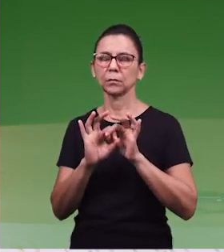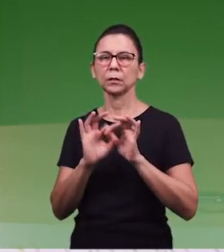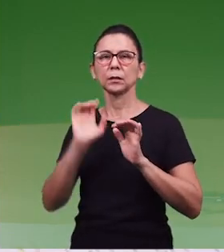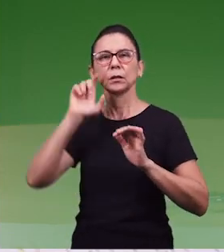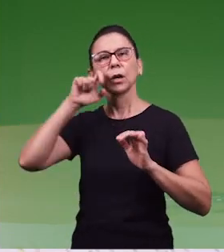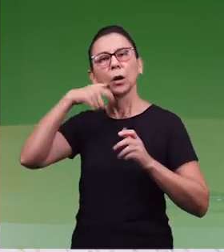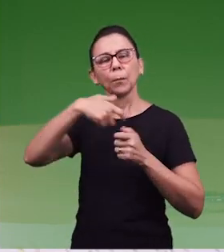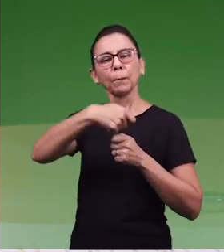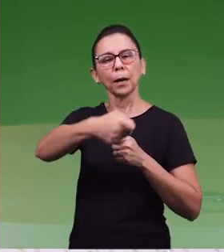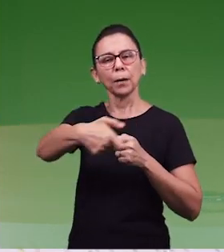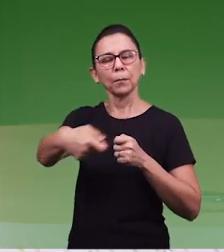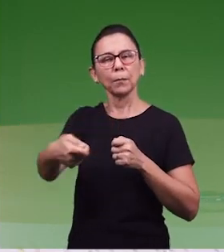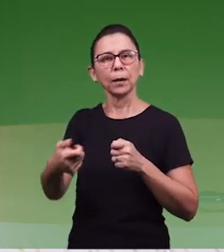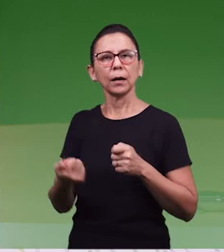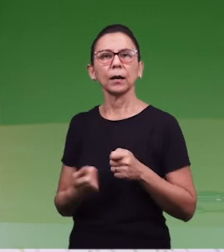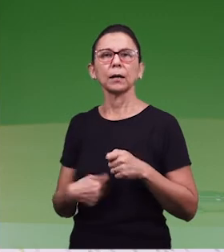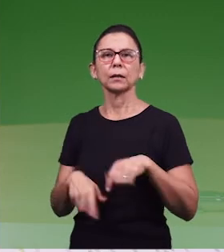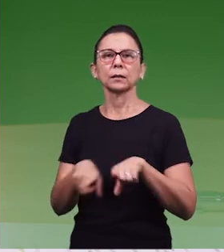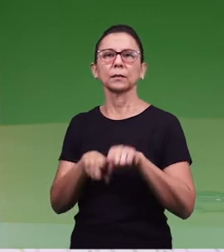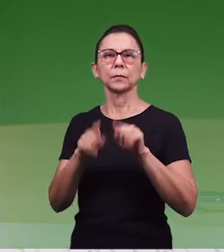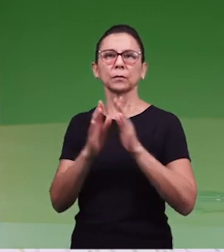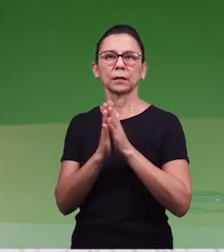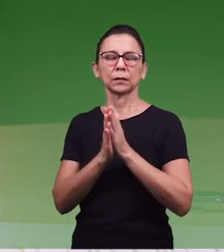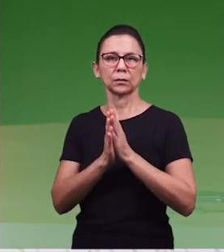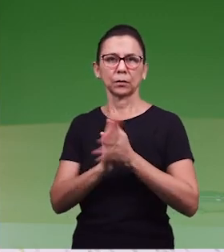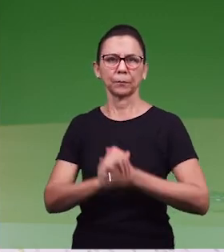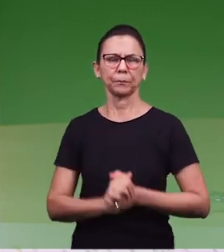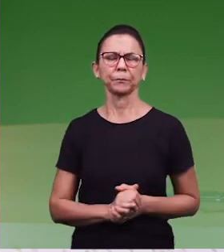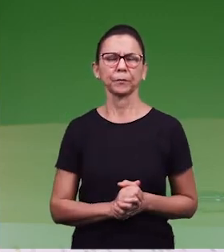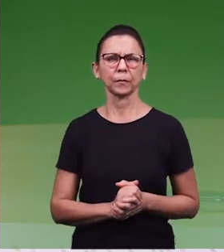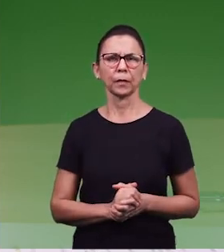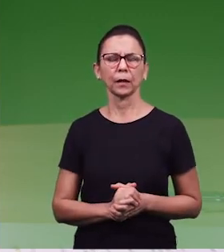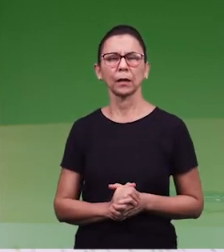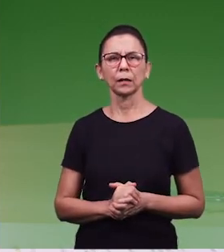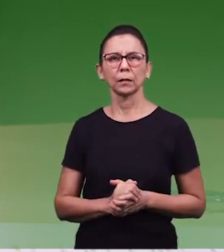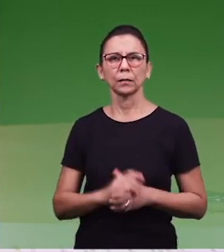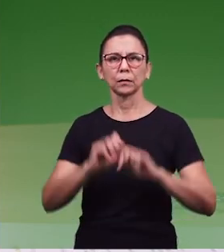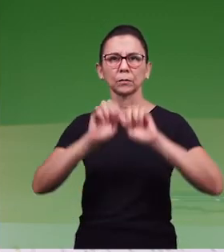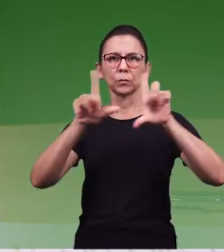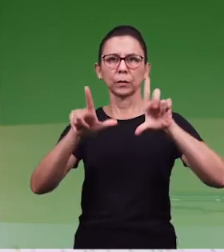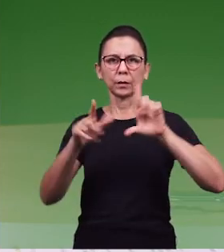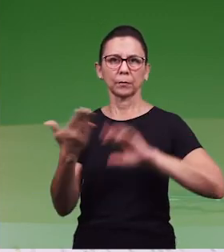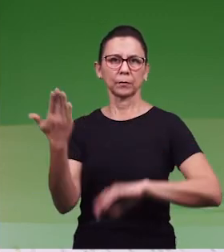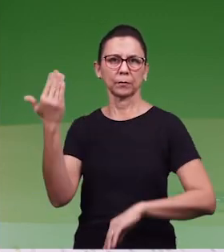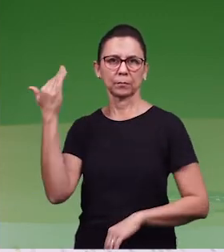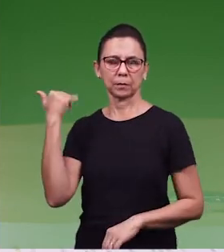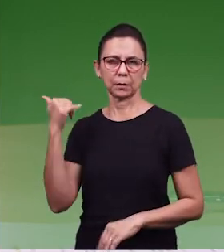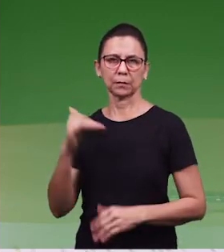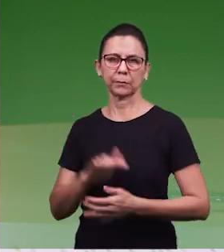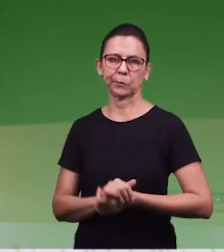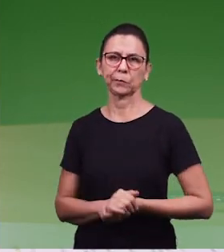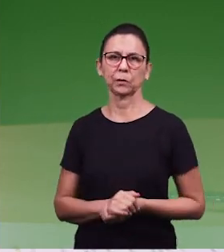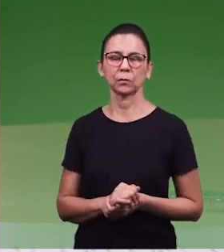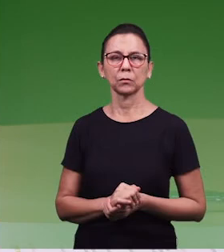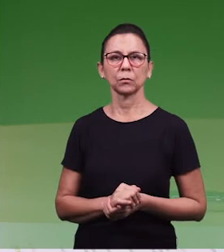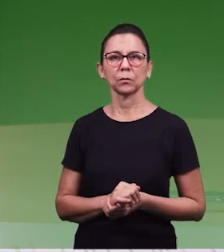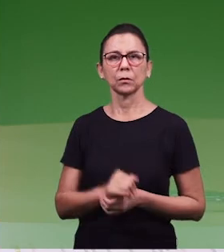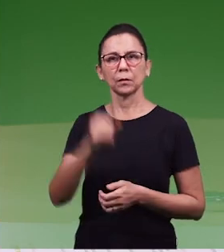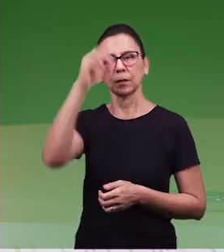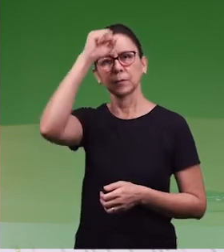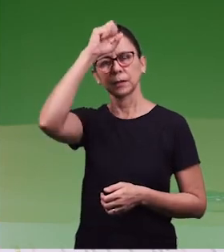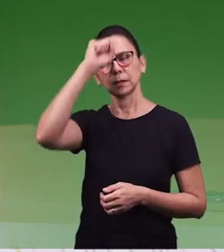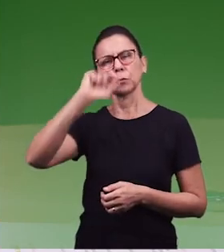programa anterior, nós falamos sobre a experiência de viver a graça na comunhão. Mas o texto que